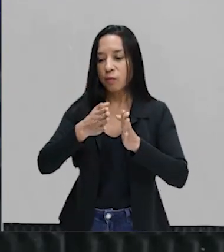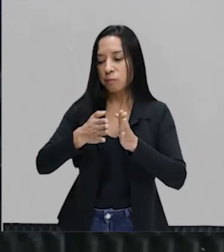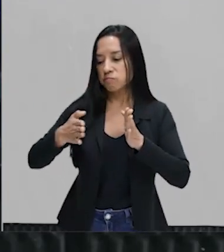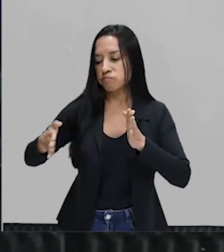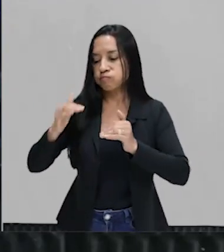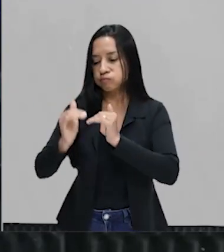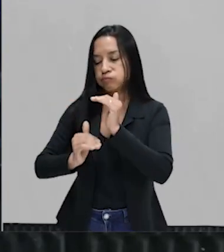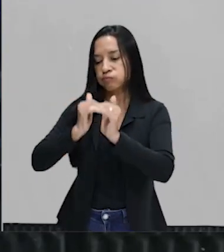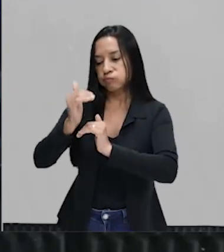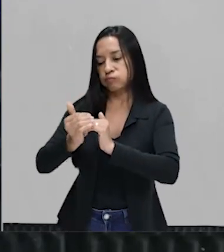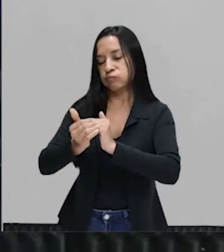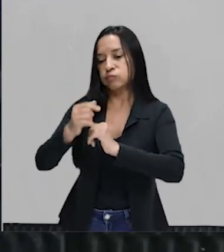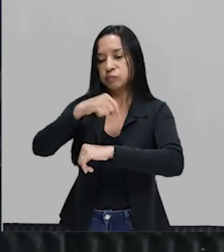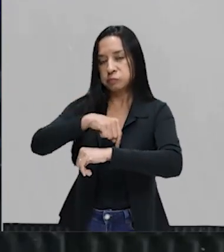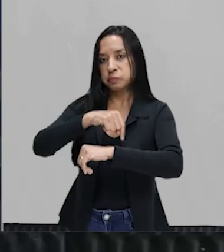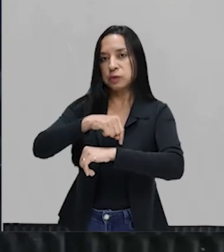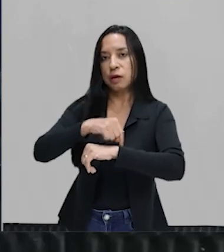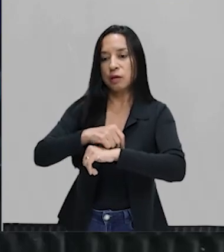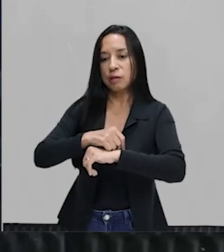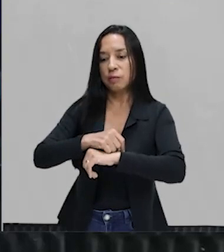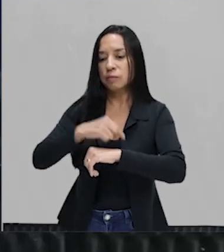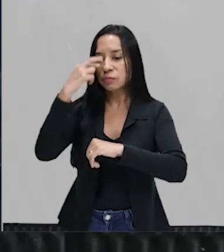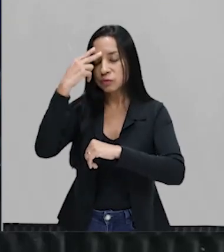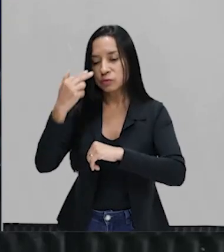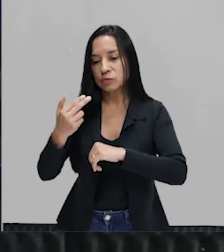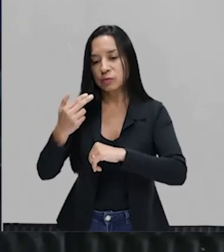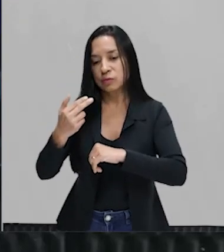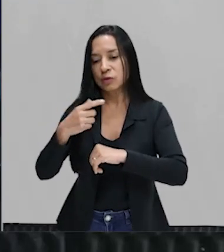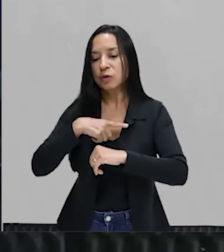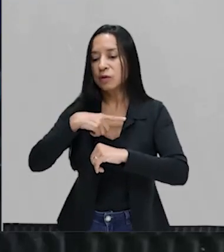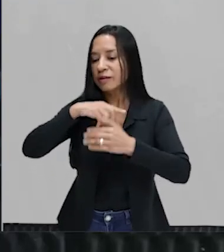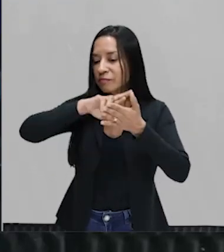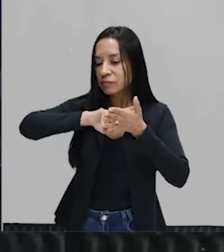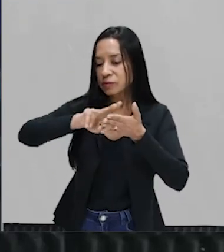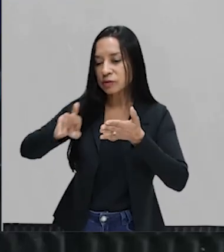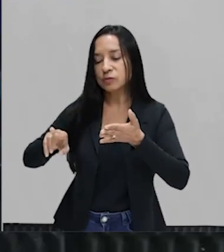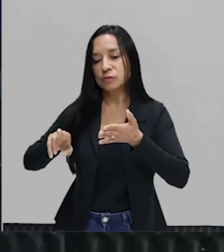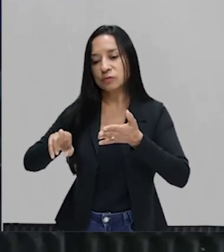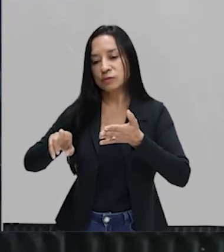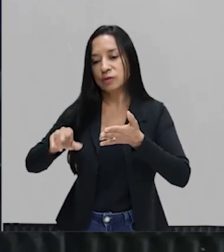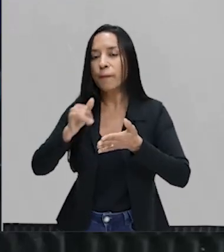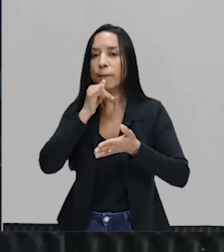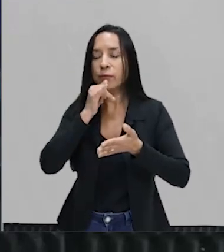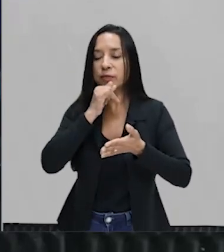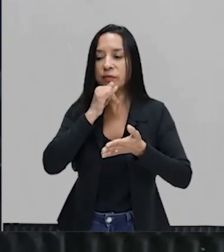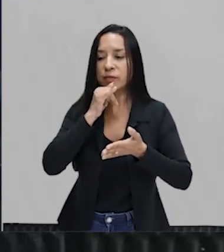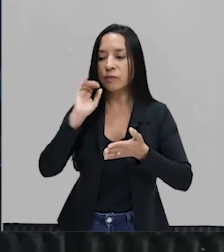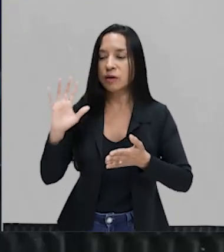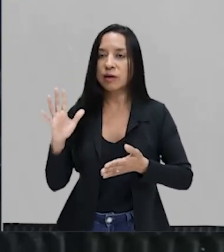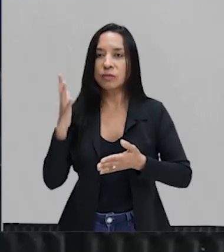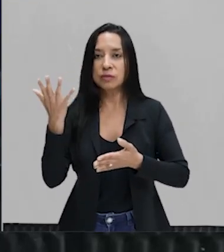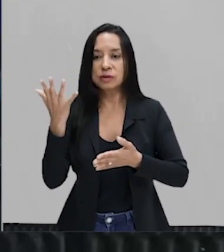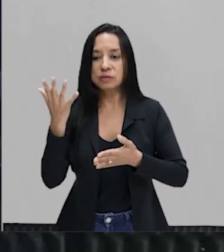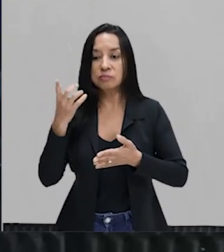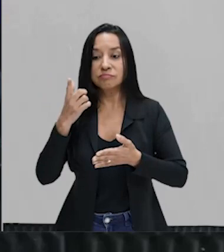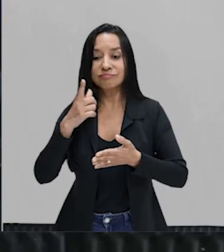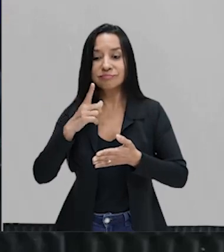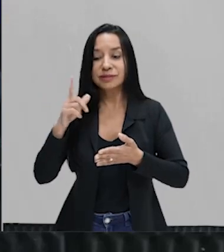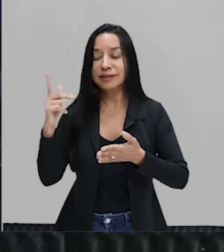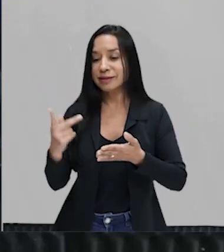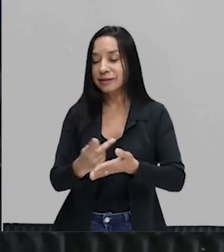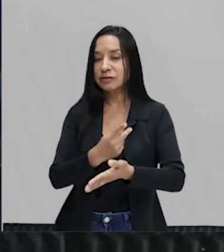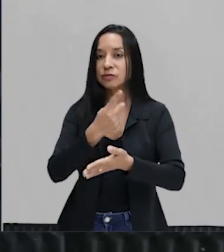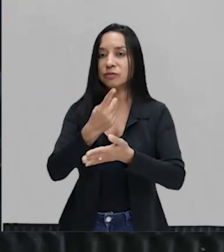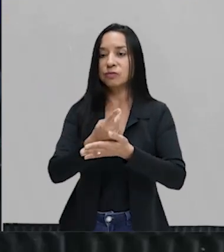tem duração variada. Determinados acontecimentos ocorrem em uma curta duração.